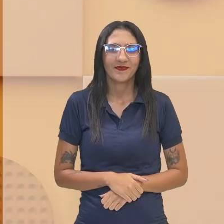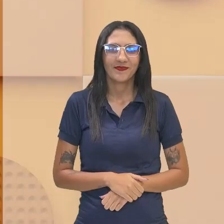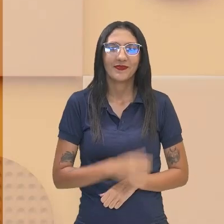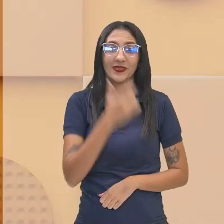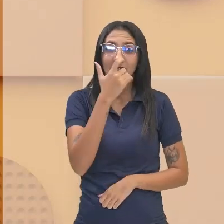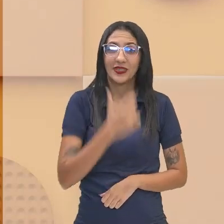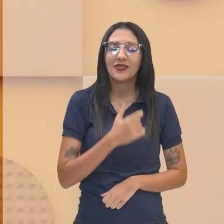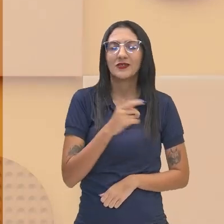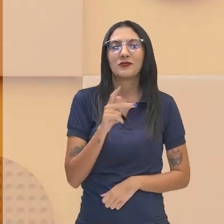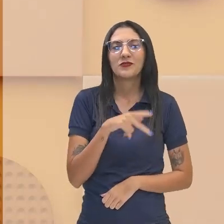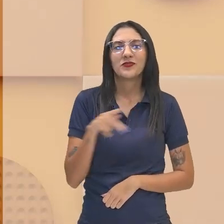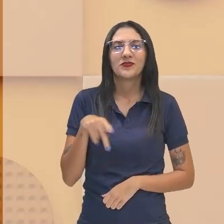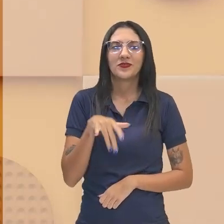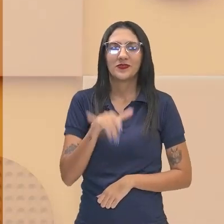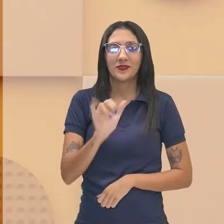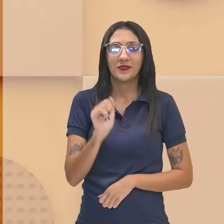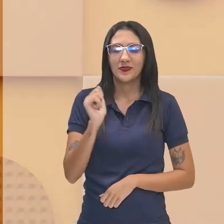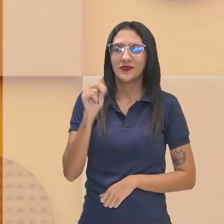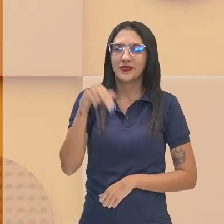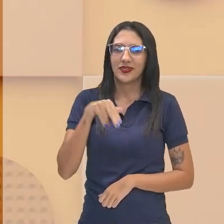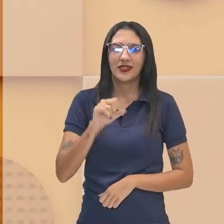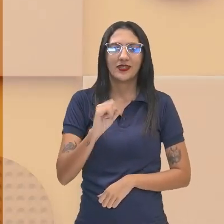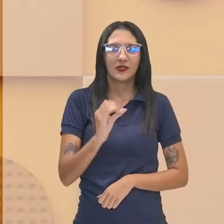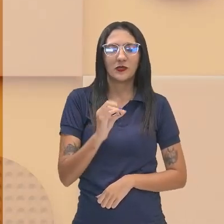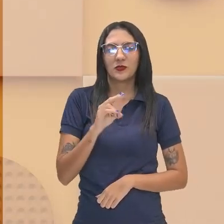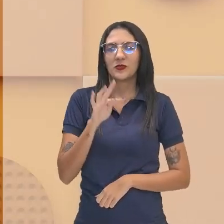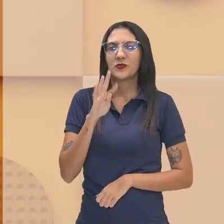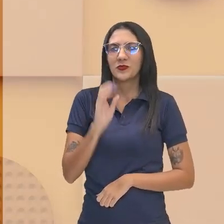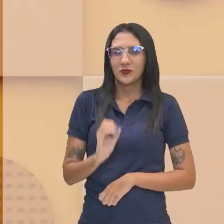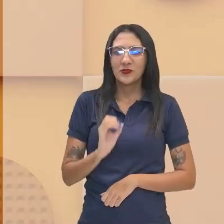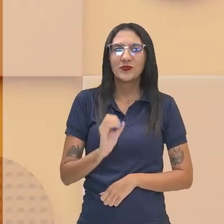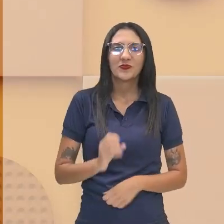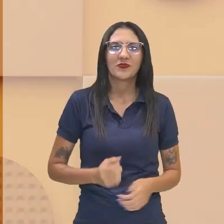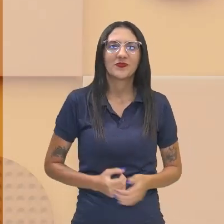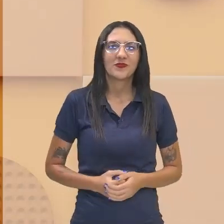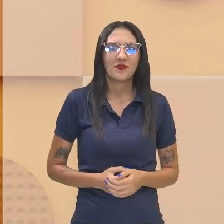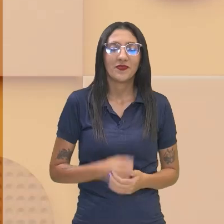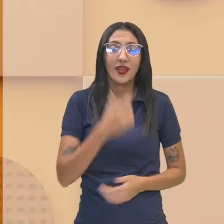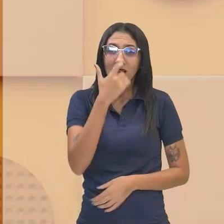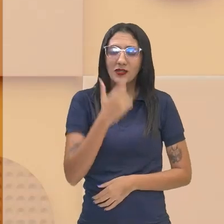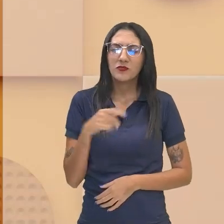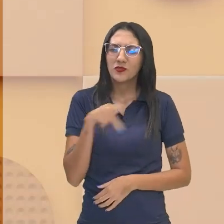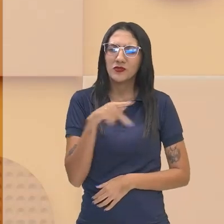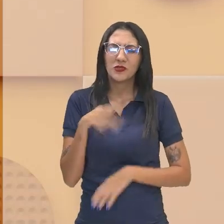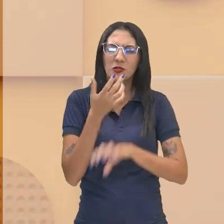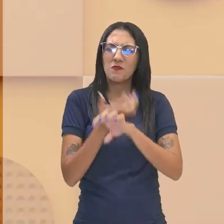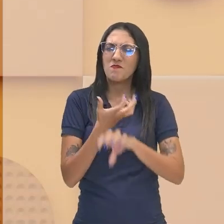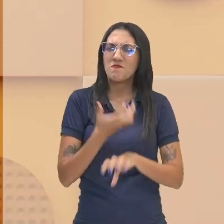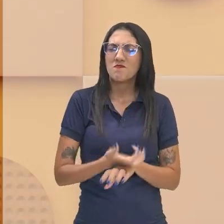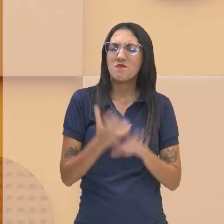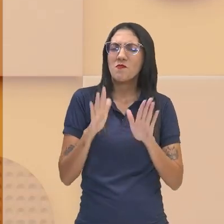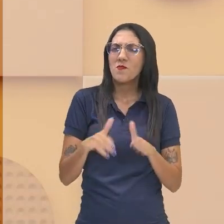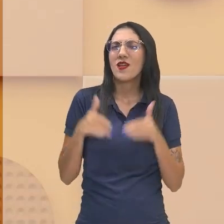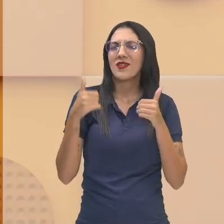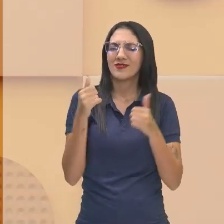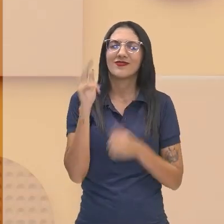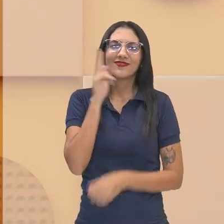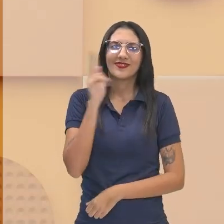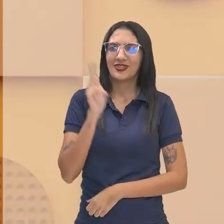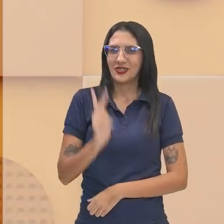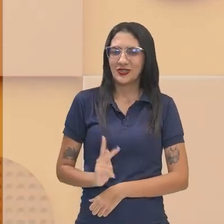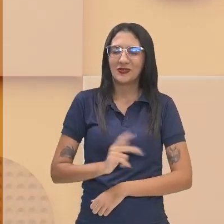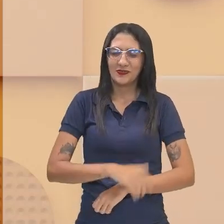Eu sou o professor Ian Souto, daquele que é o melhor componente, o componente de